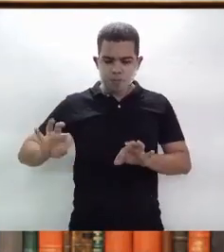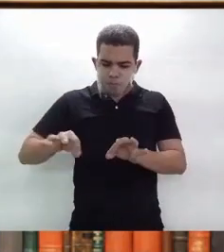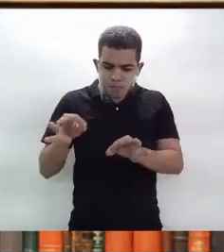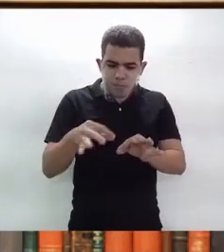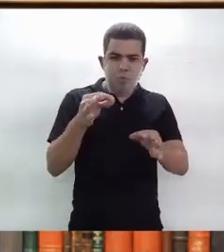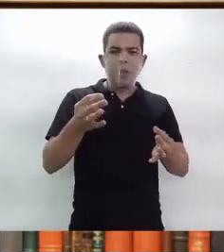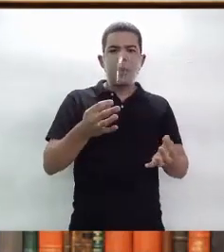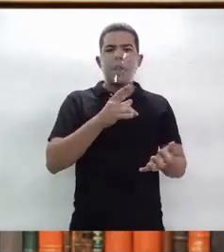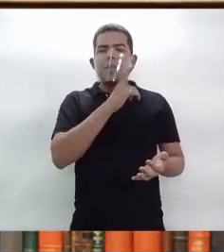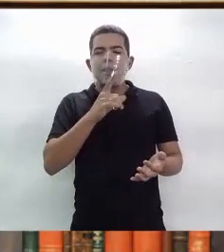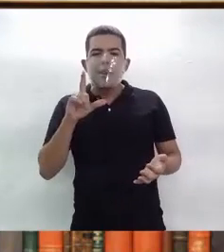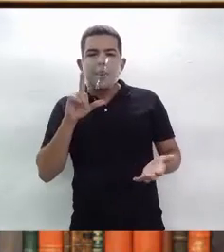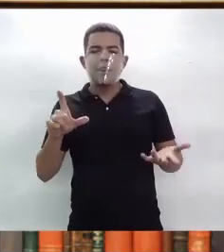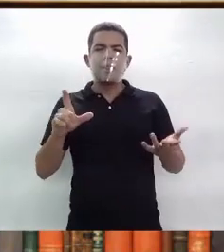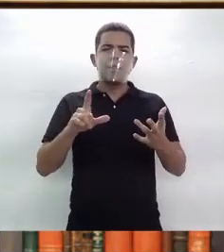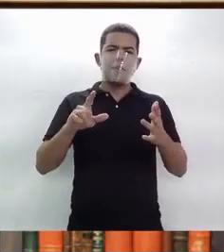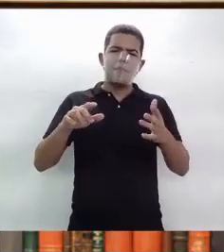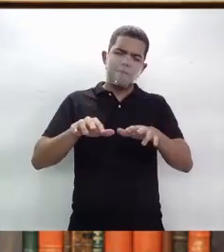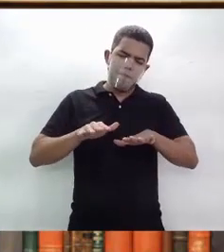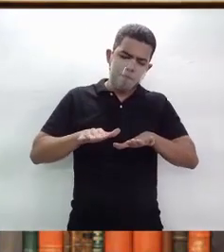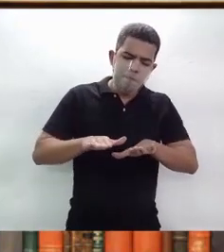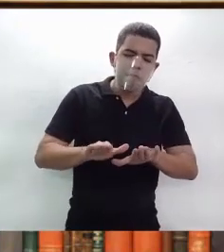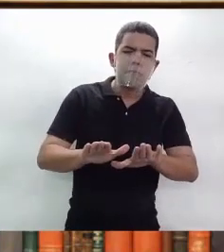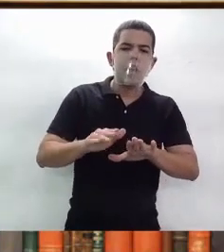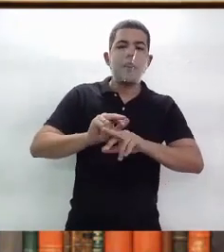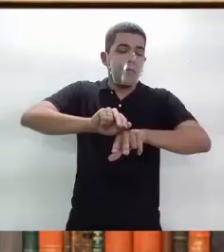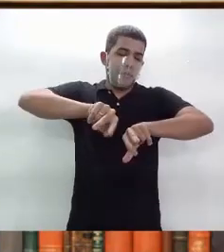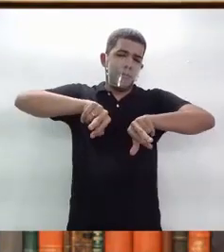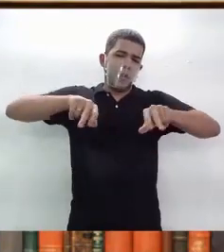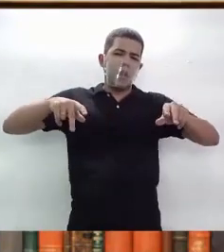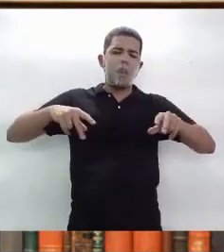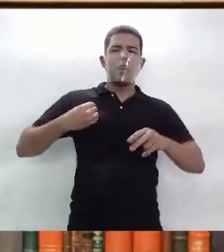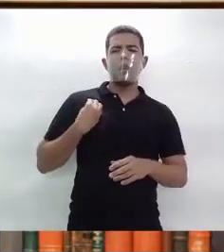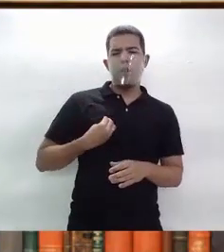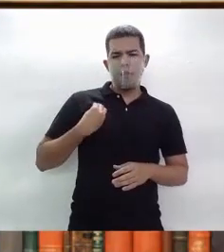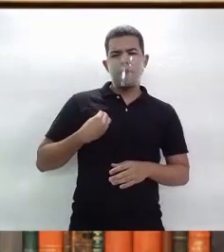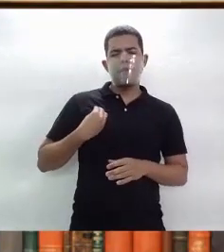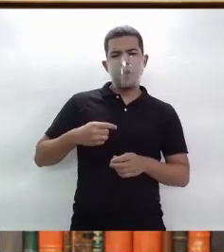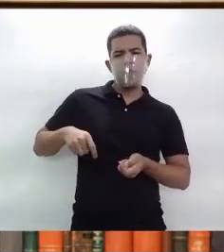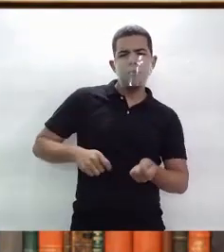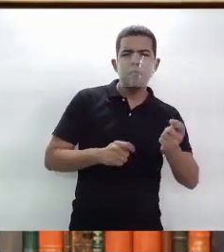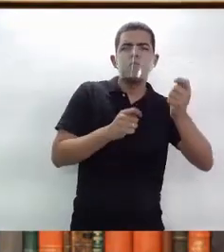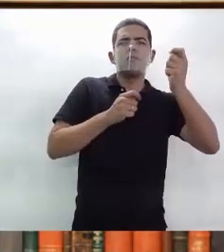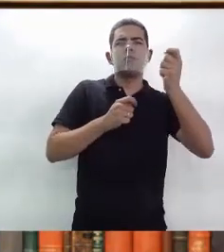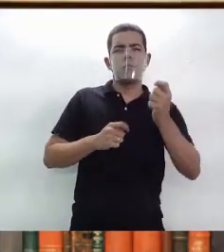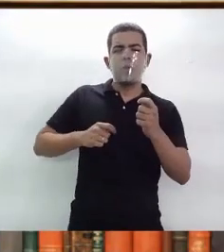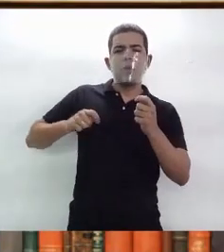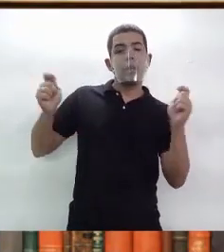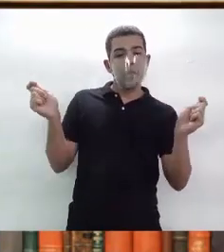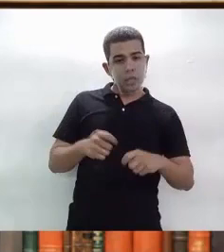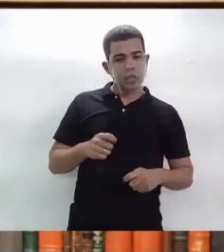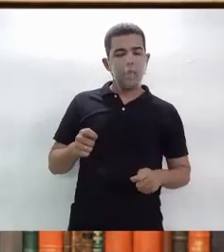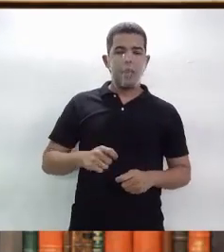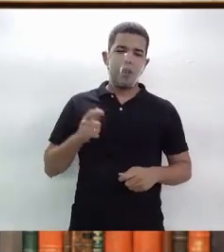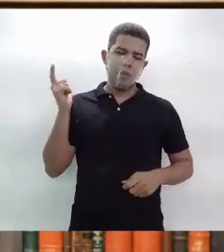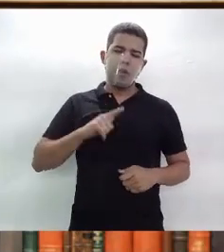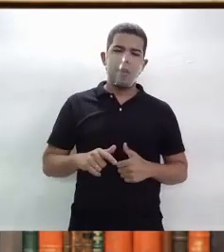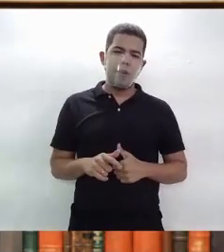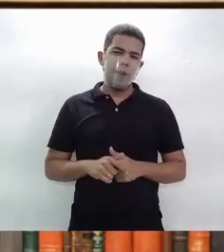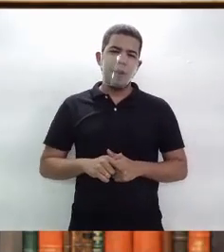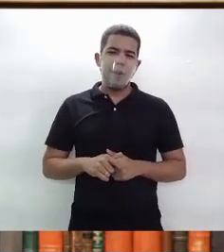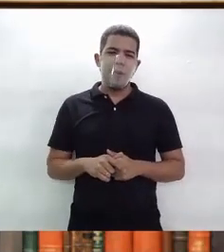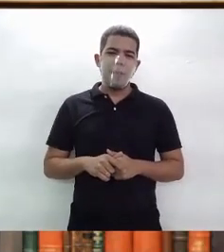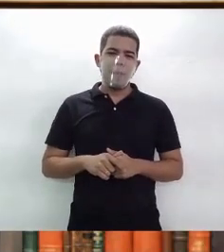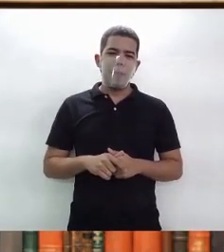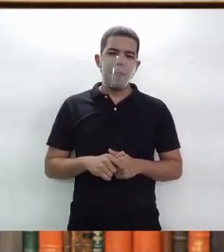lanche, mas é bem interessante a vivência dentro do maracatu, no contexto do maracatu, assim como na questão dos maracatus